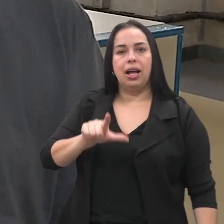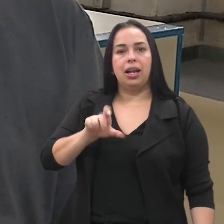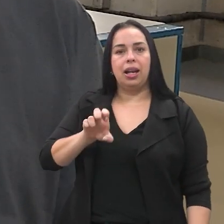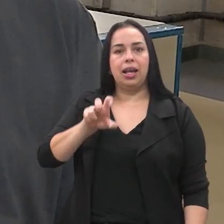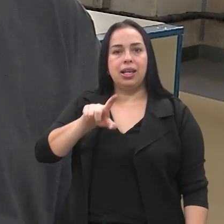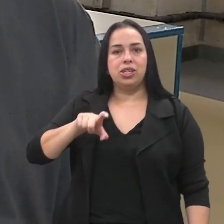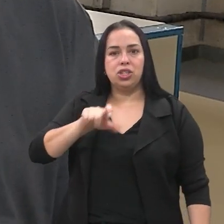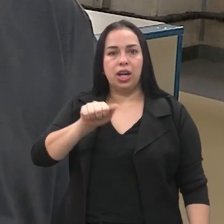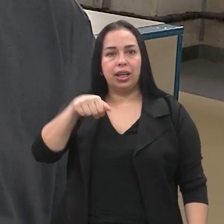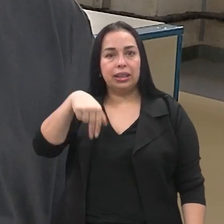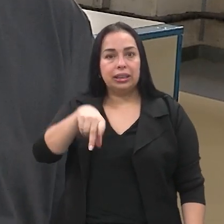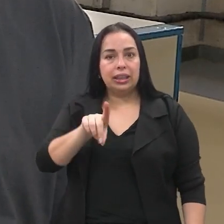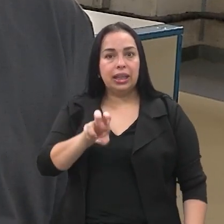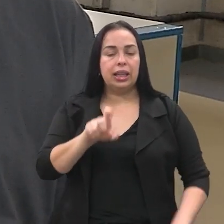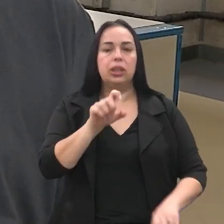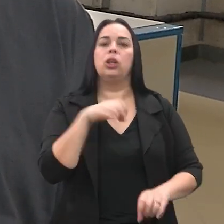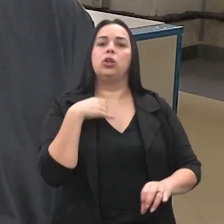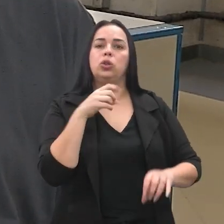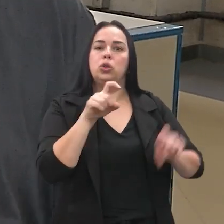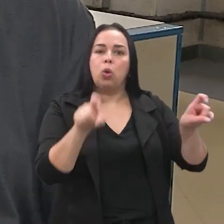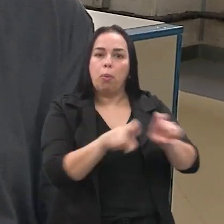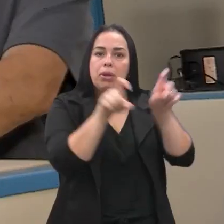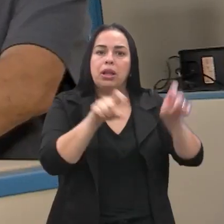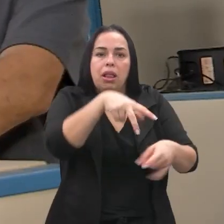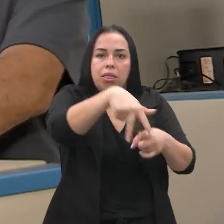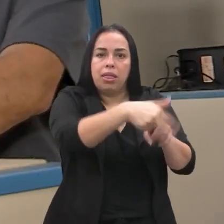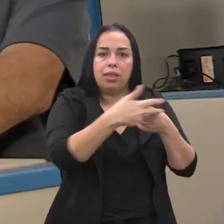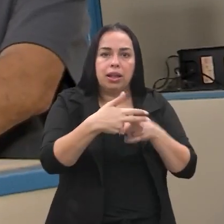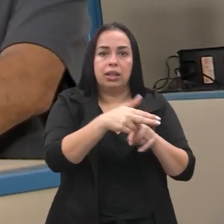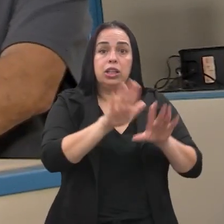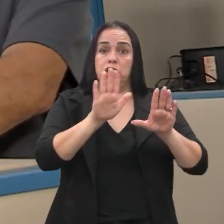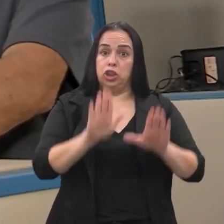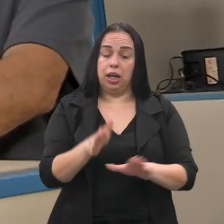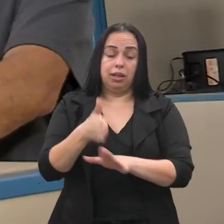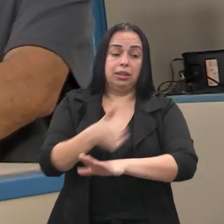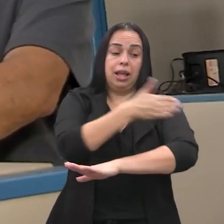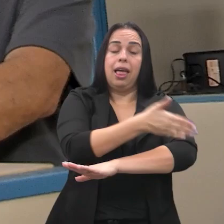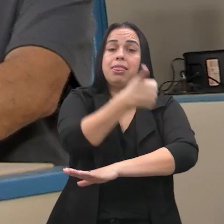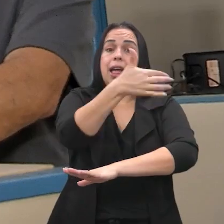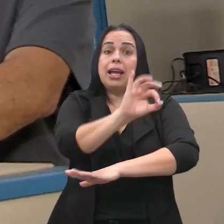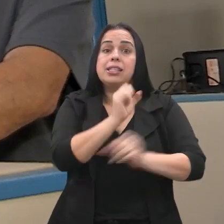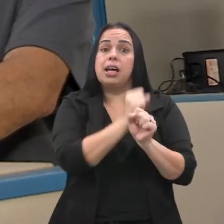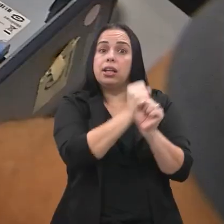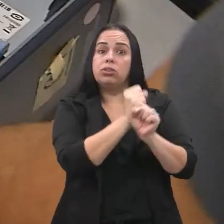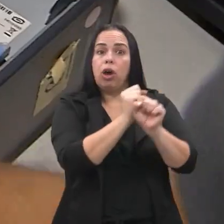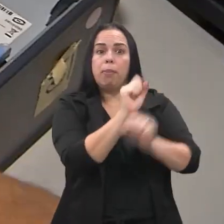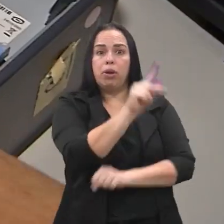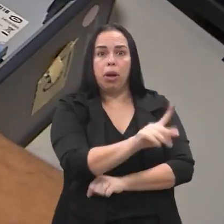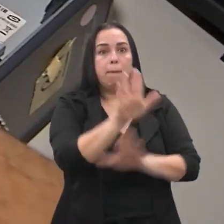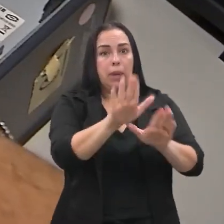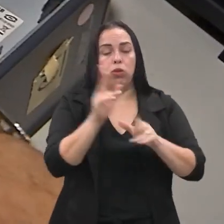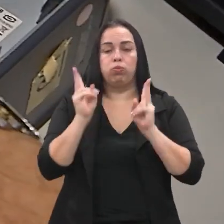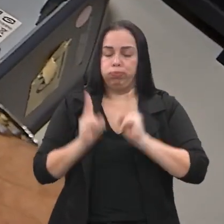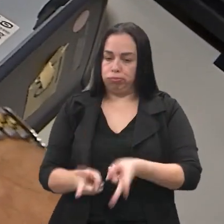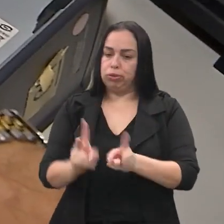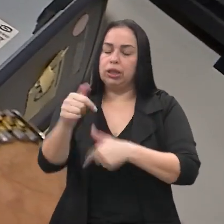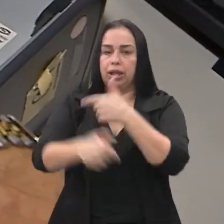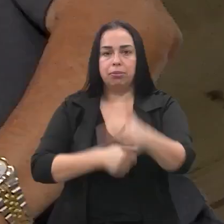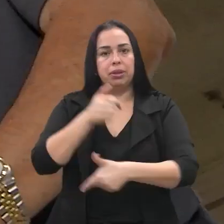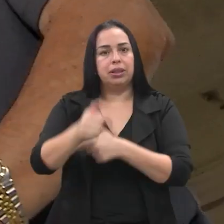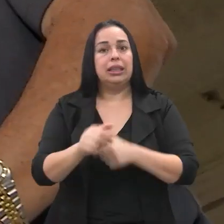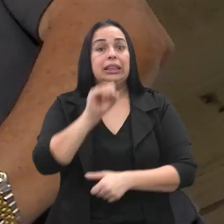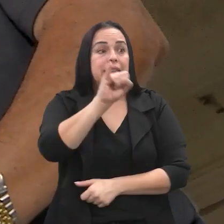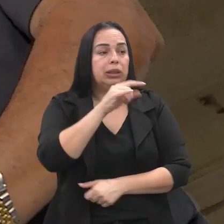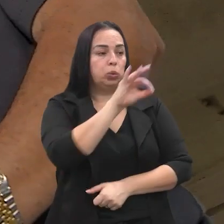Alexandre sempre trabalhou com manutenção de computadores. Há cerca de 10 anos está aposentado, mas segue ativo no mercado.